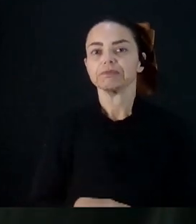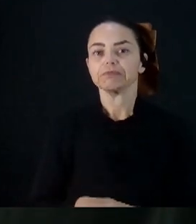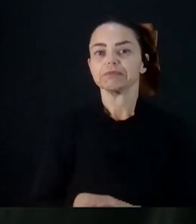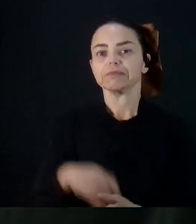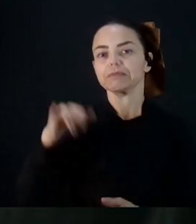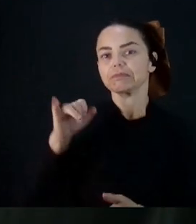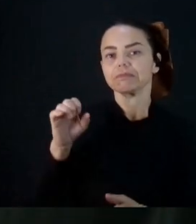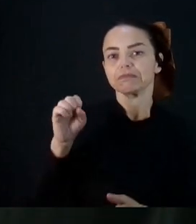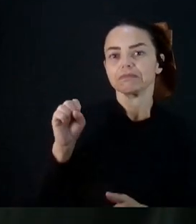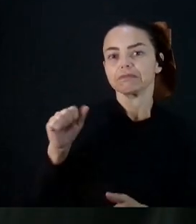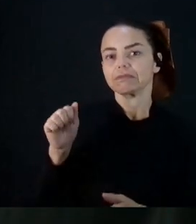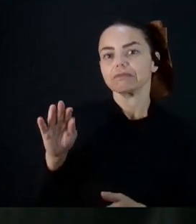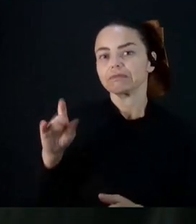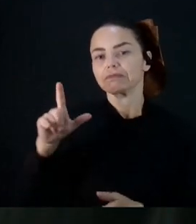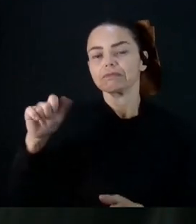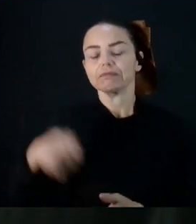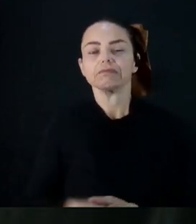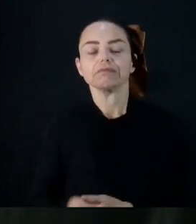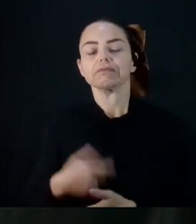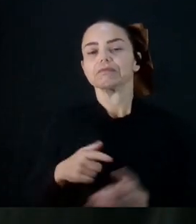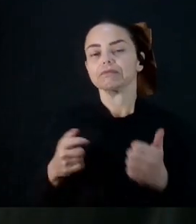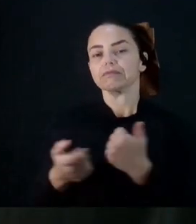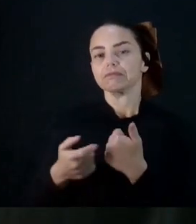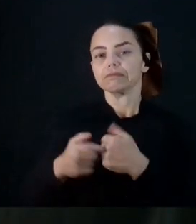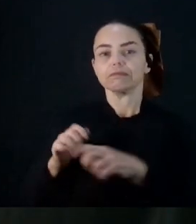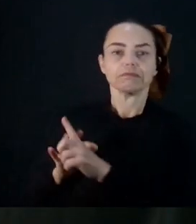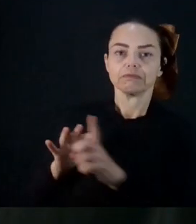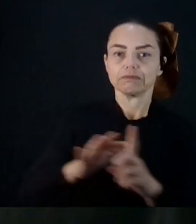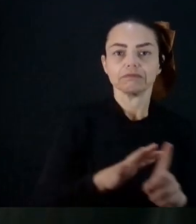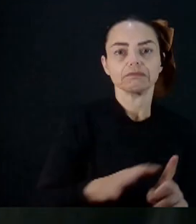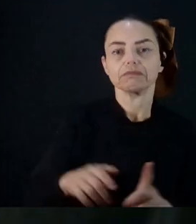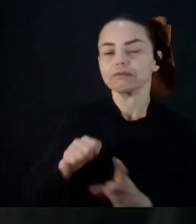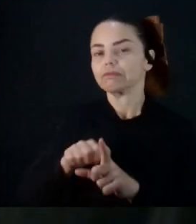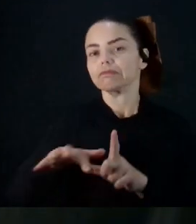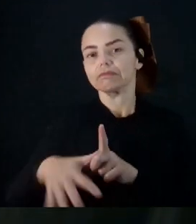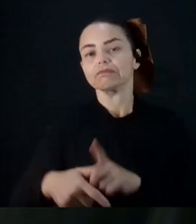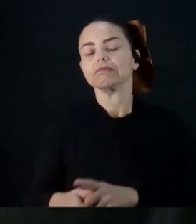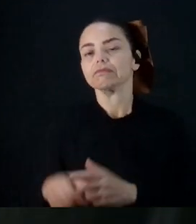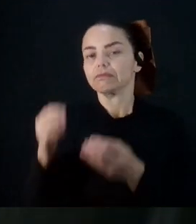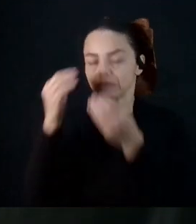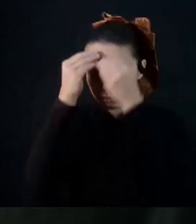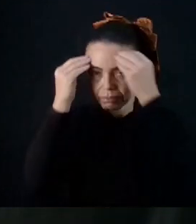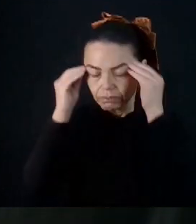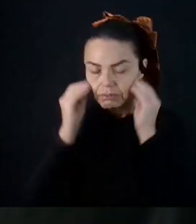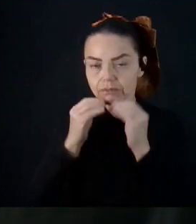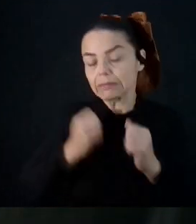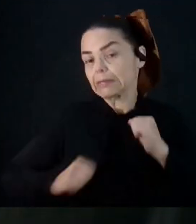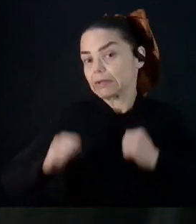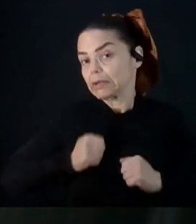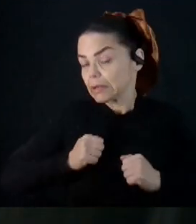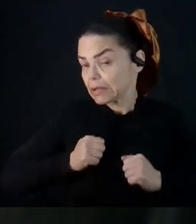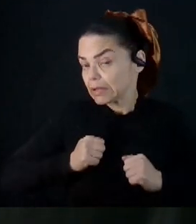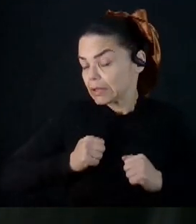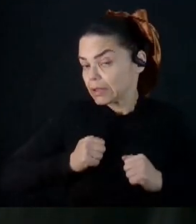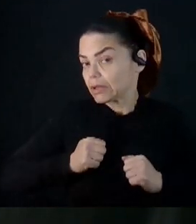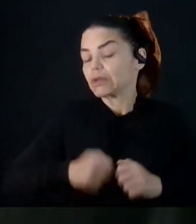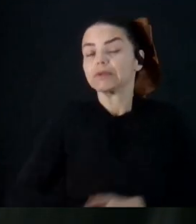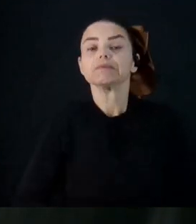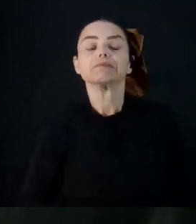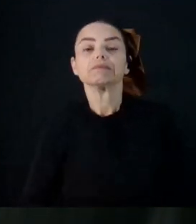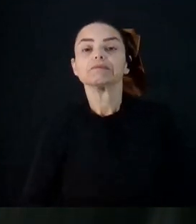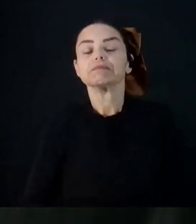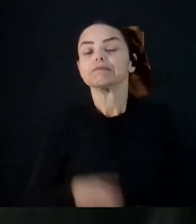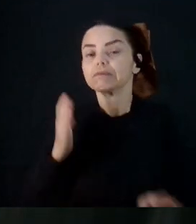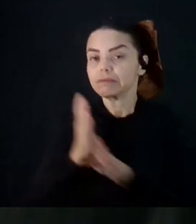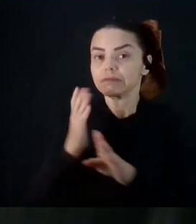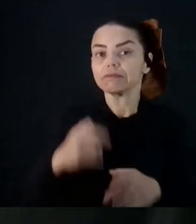Centro. Crianças que seguem muitas influencers de maquiagem ficam mais ansiosas? Como é que identifica que